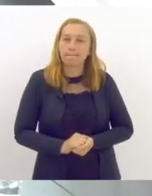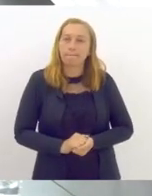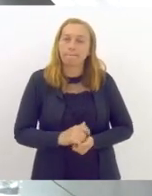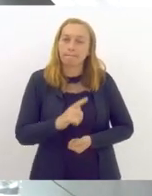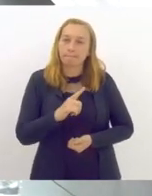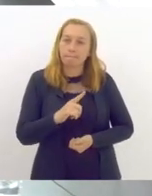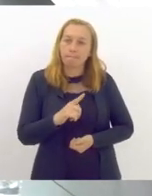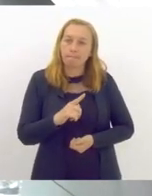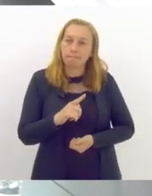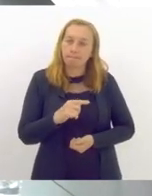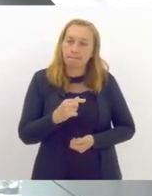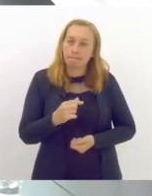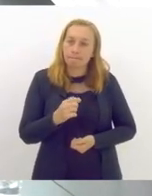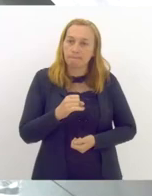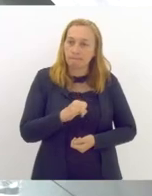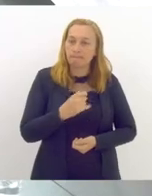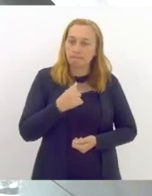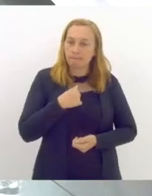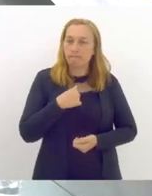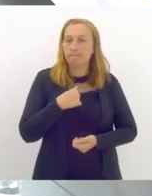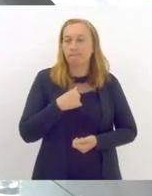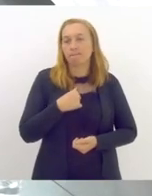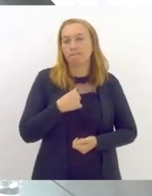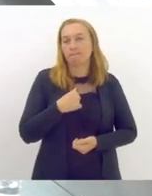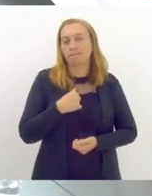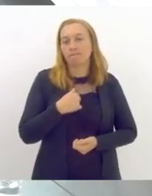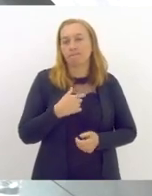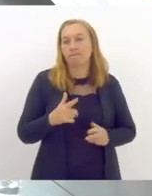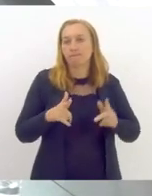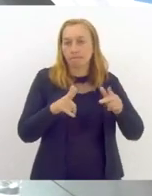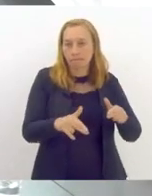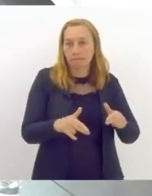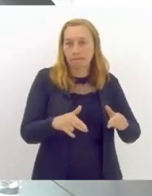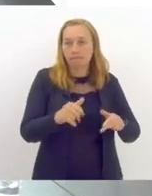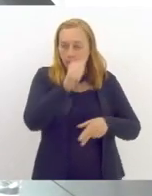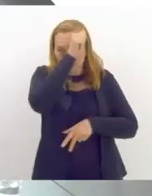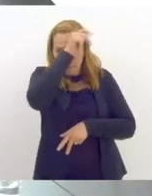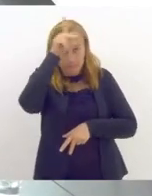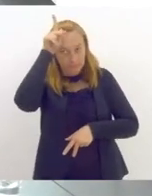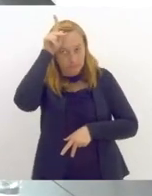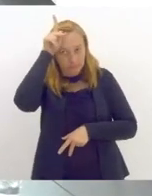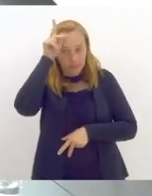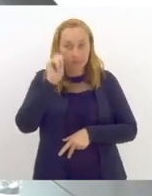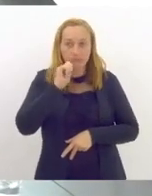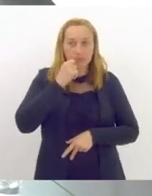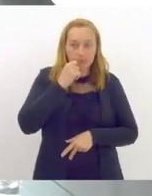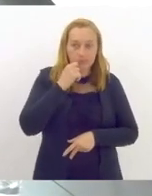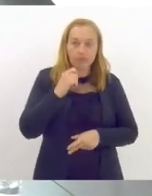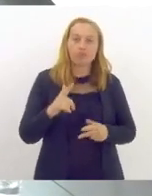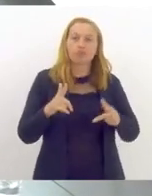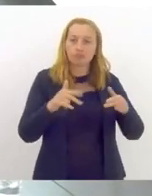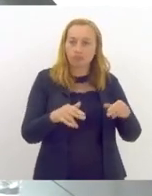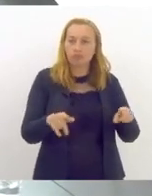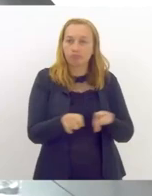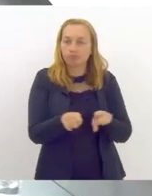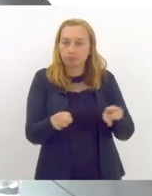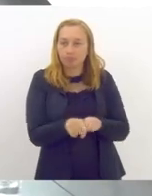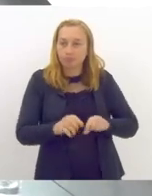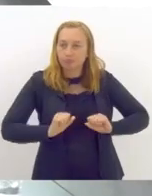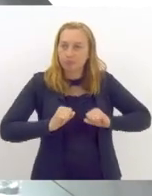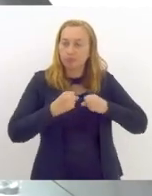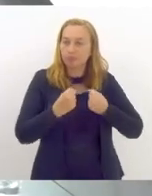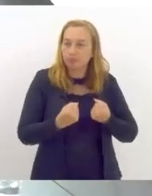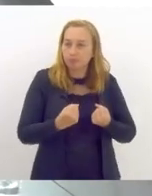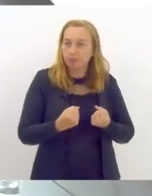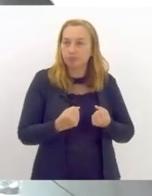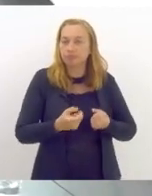tivesse na posição do Eduardo eu estaria também tendo a mesma posição que ele tá tomando na posição de defender os quase 6 milhões e